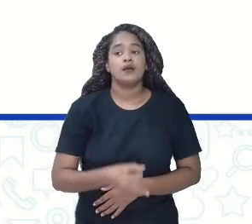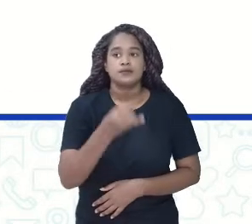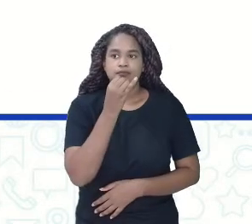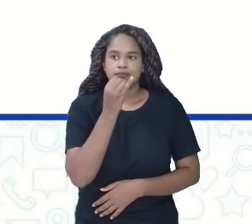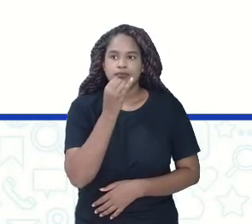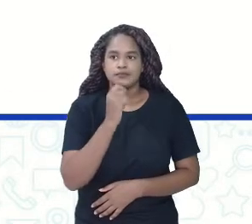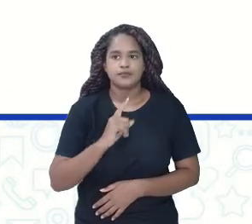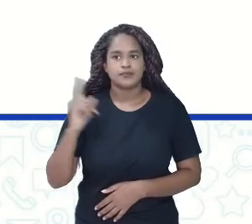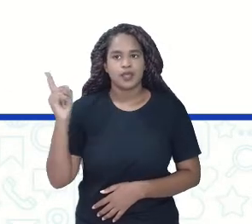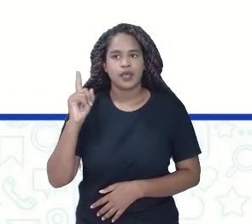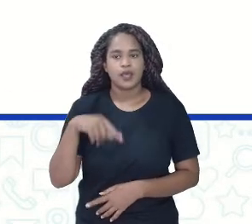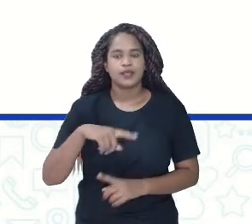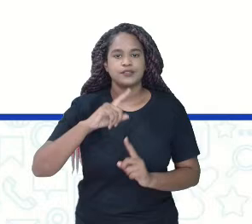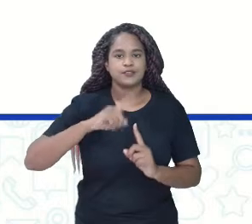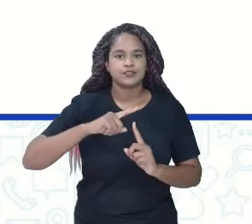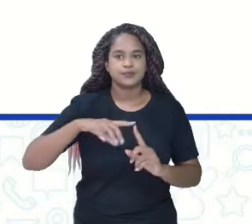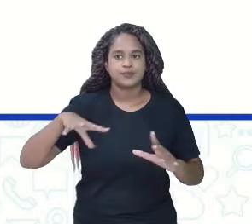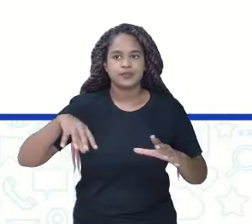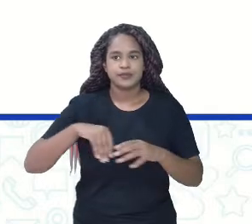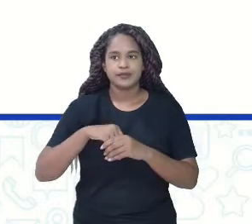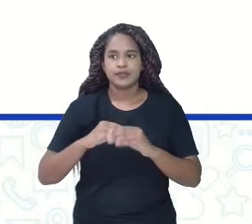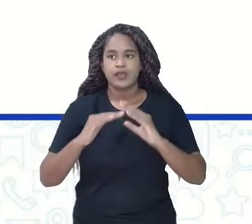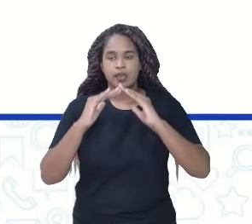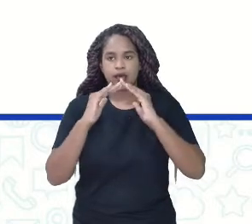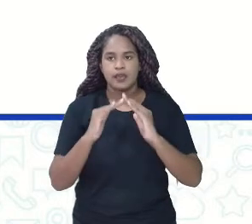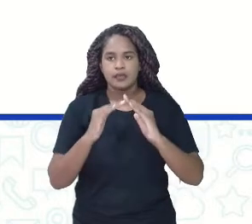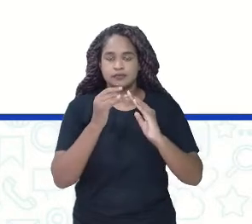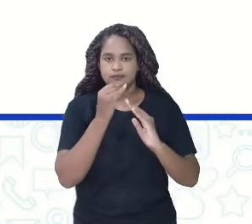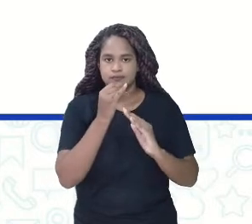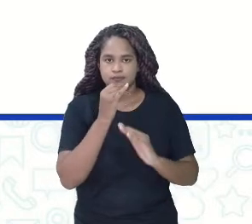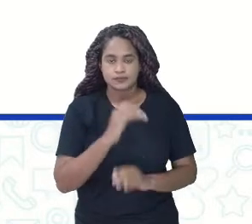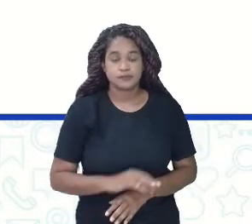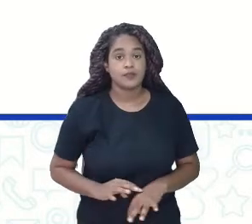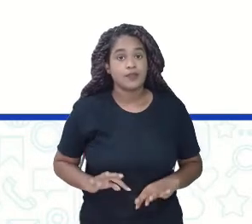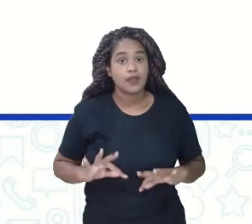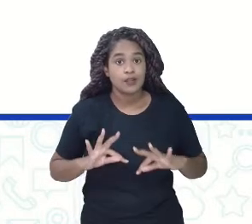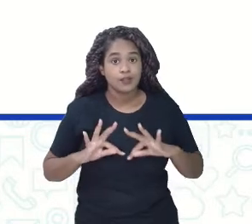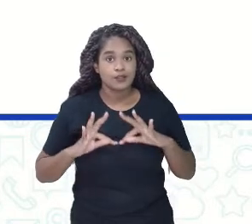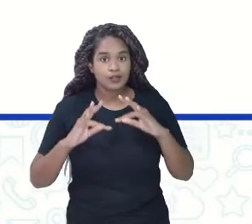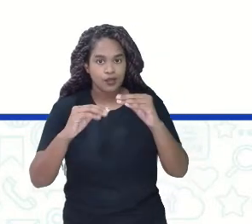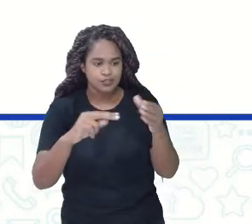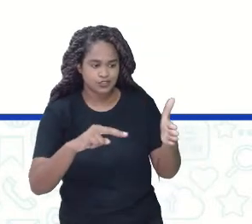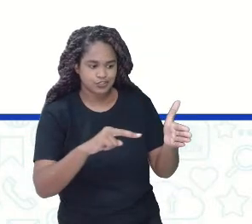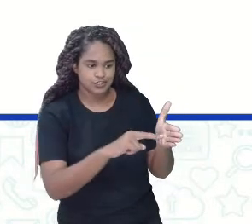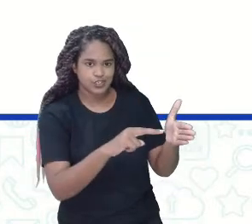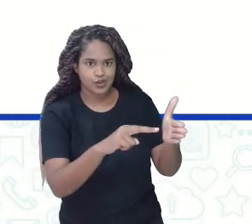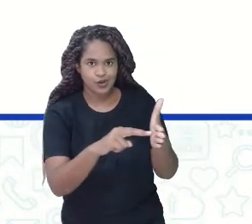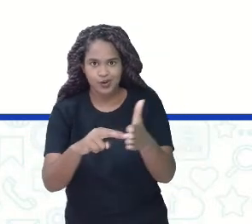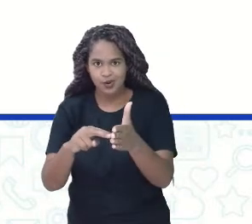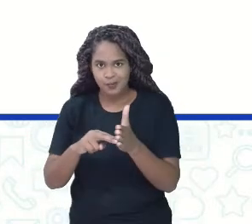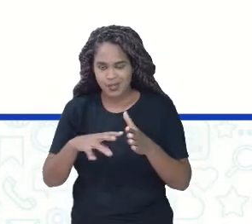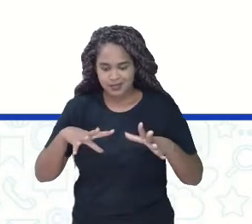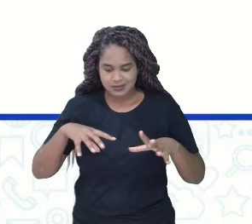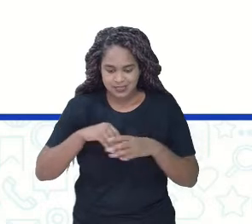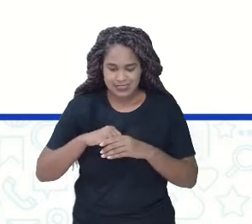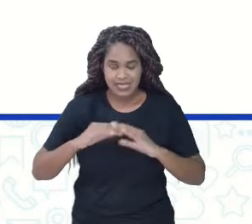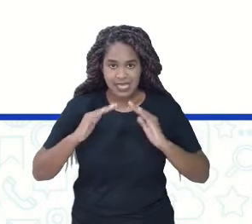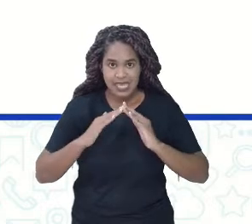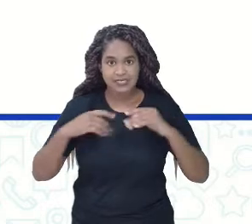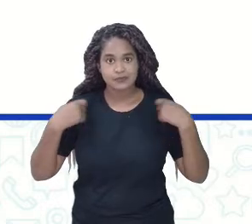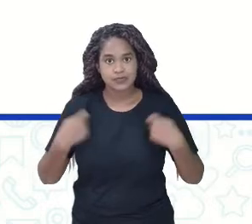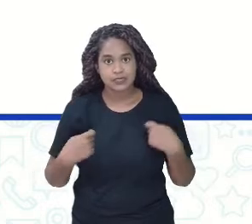circuito elétrico residencial, onde todas as tomadas existentes da casa, elas têm de ter a